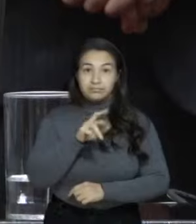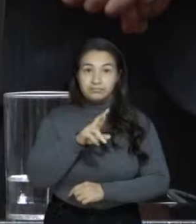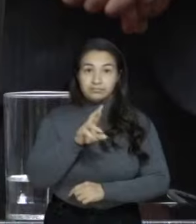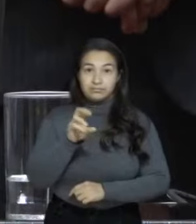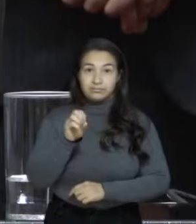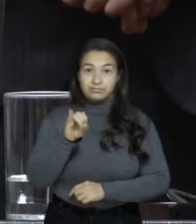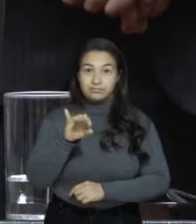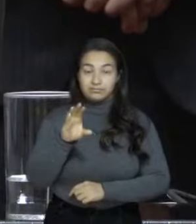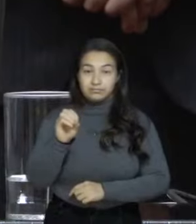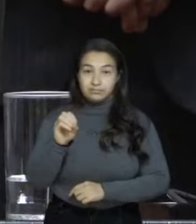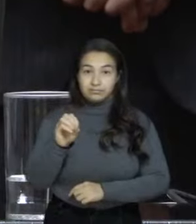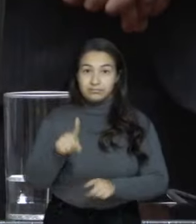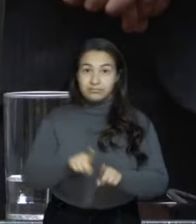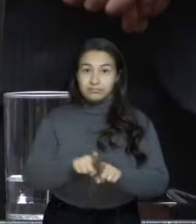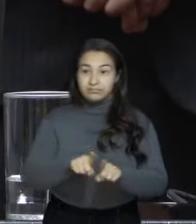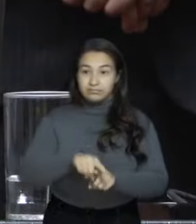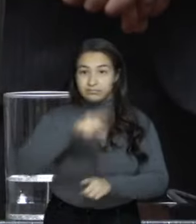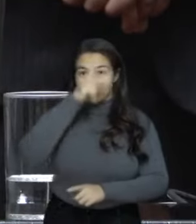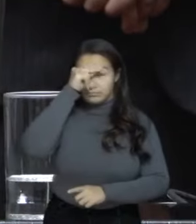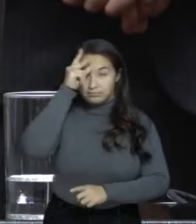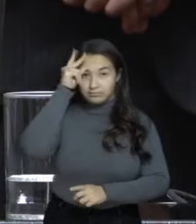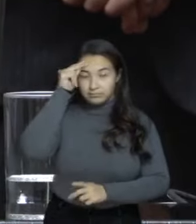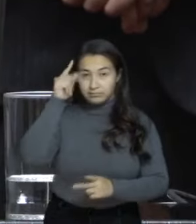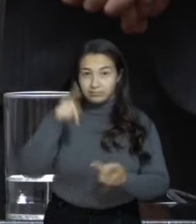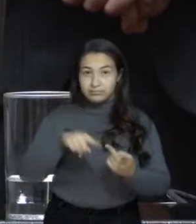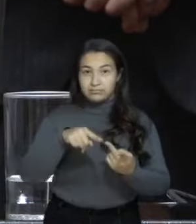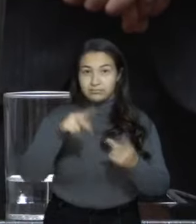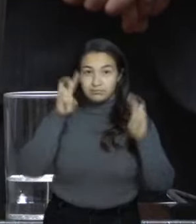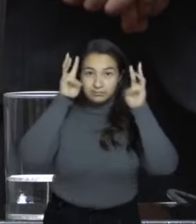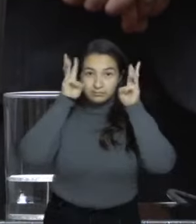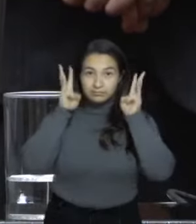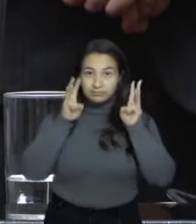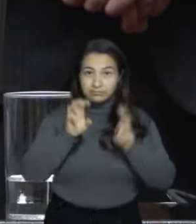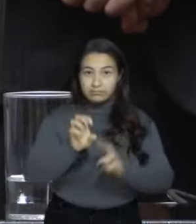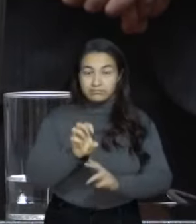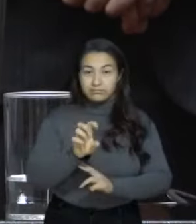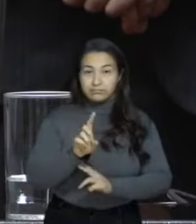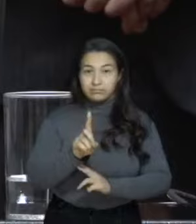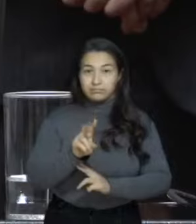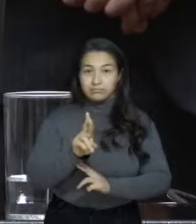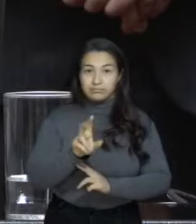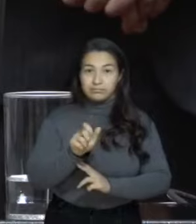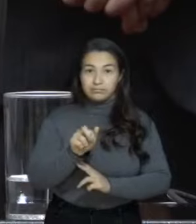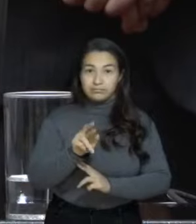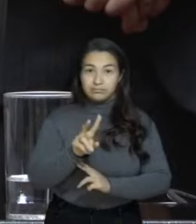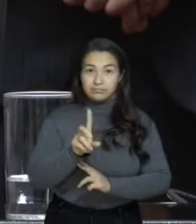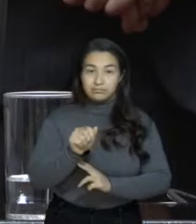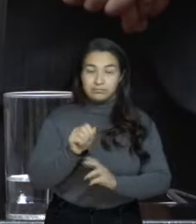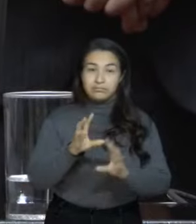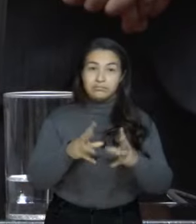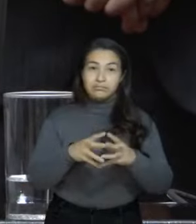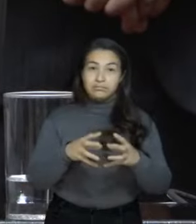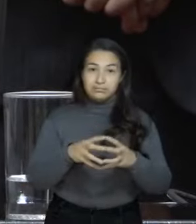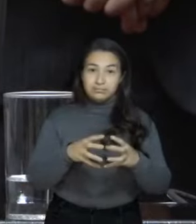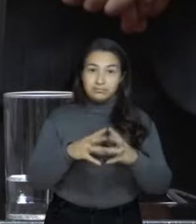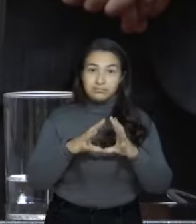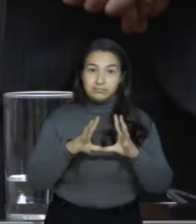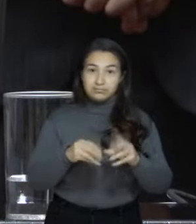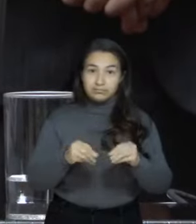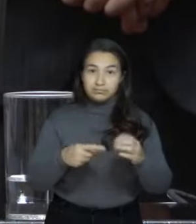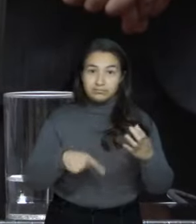ao prefeito o Evandro a rainha Eduarda vice-prefeito integrantes da comissão toda né